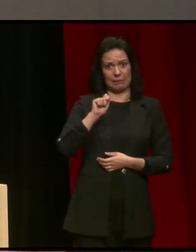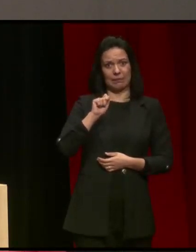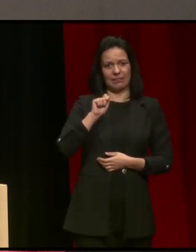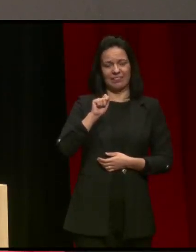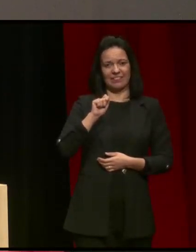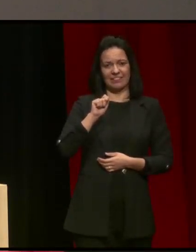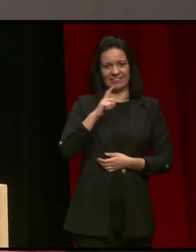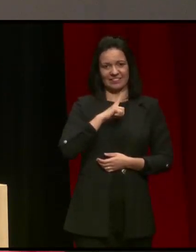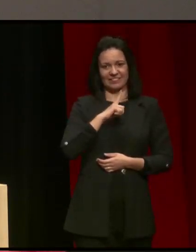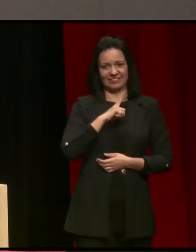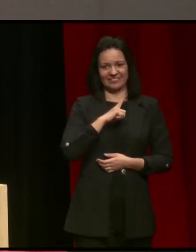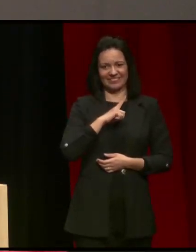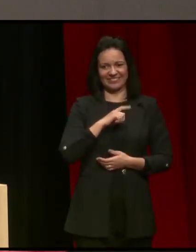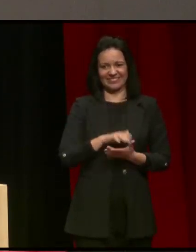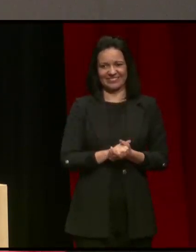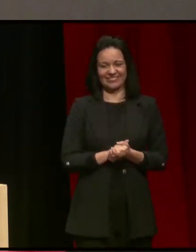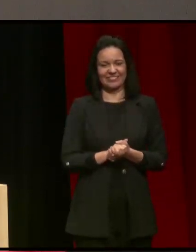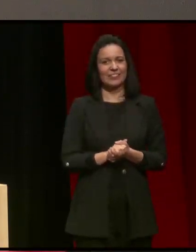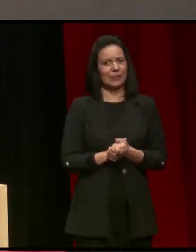continua. Tá bom, isso é maravilha.